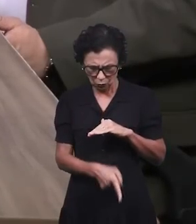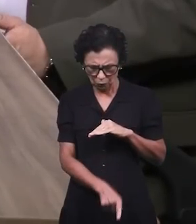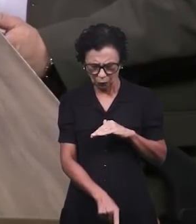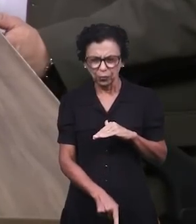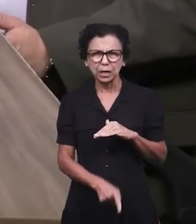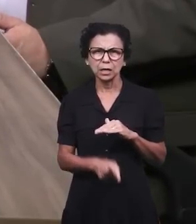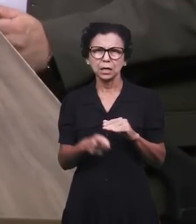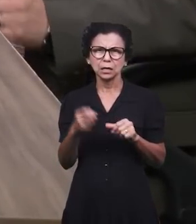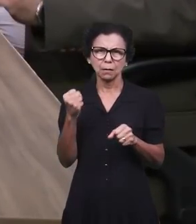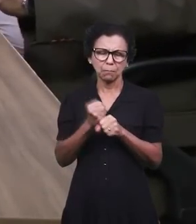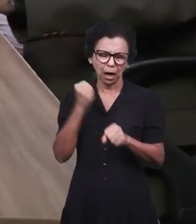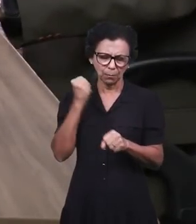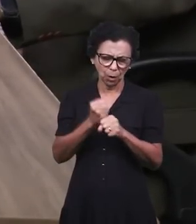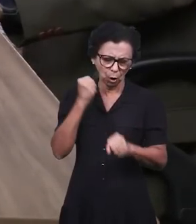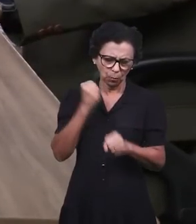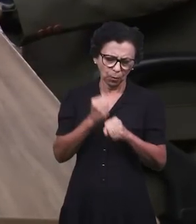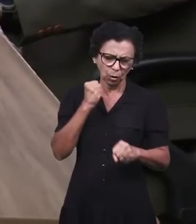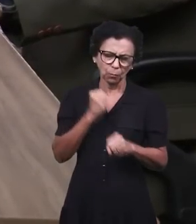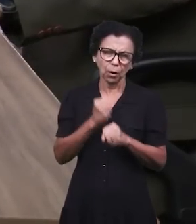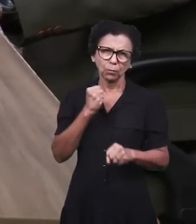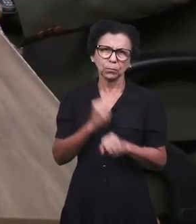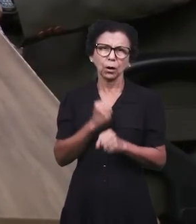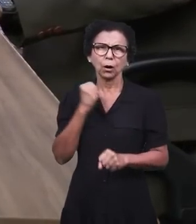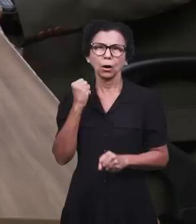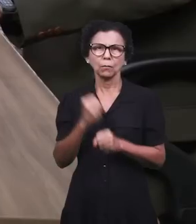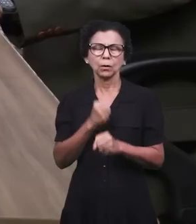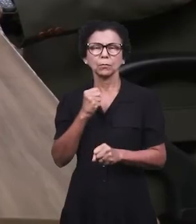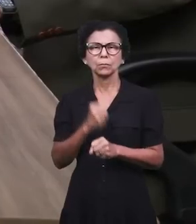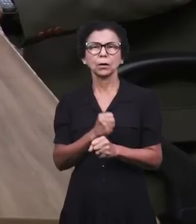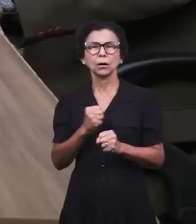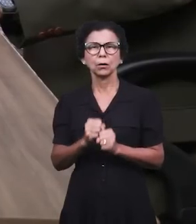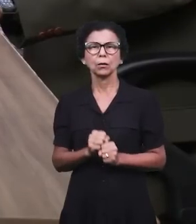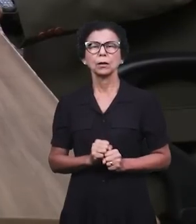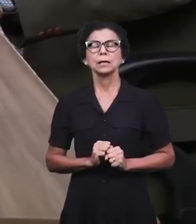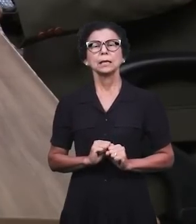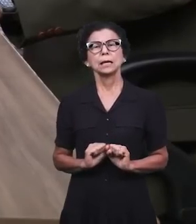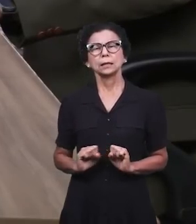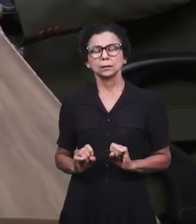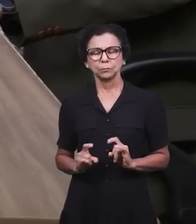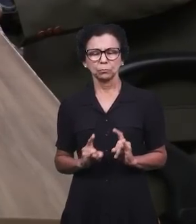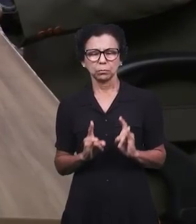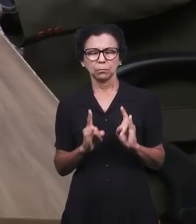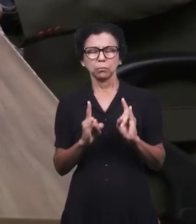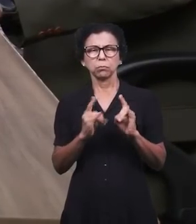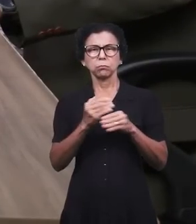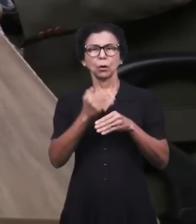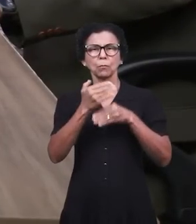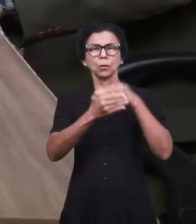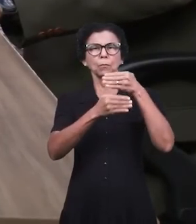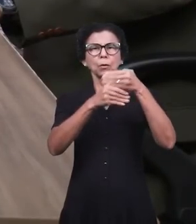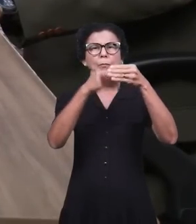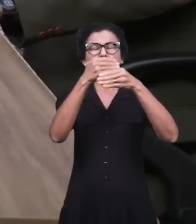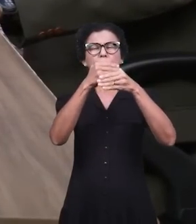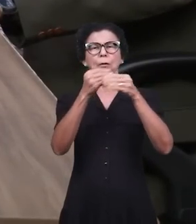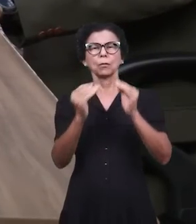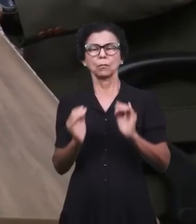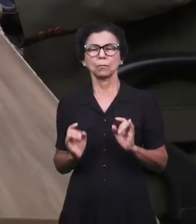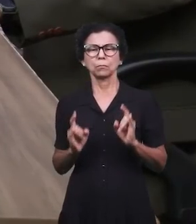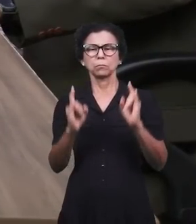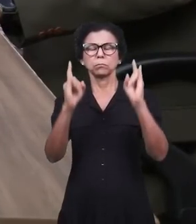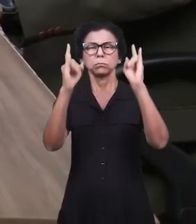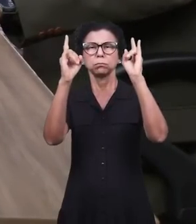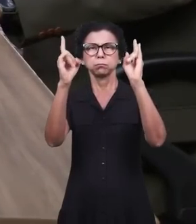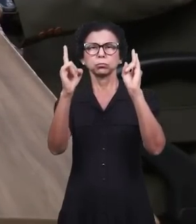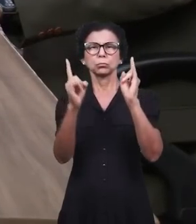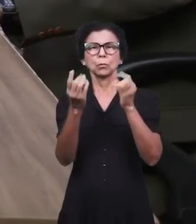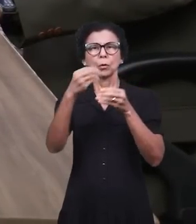né? Então você tem o projeto, fundação, execução, depois o acabamento. E o objetivo é você ter uma nova edificação,